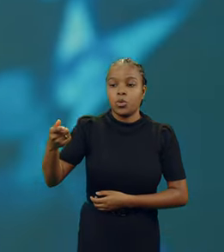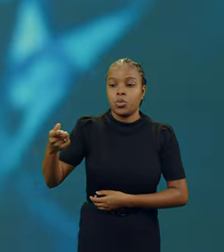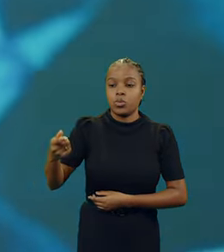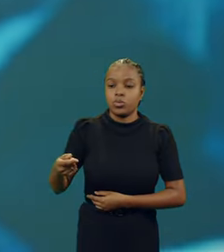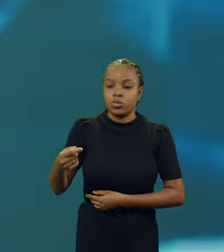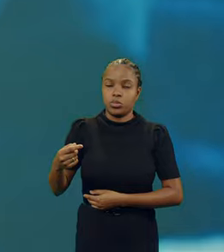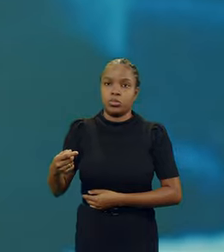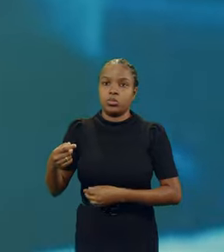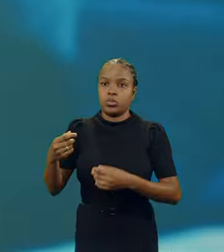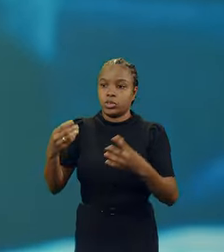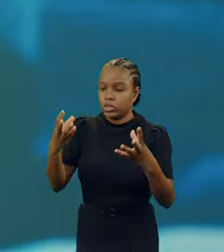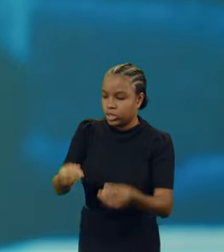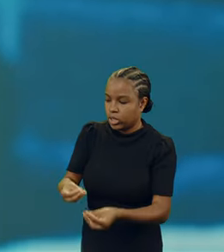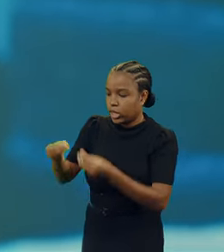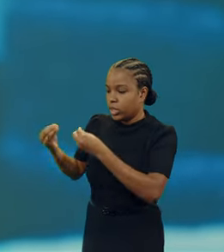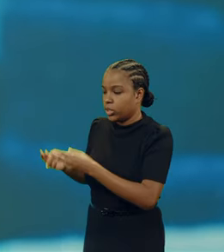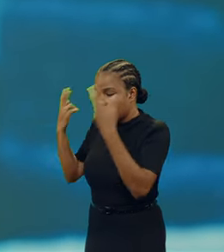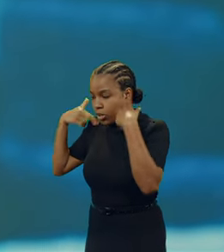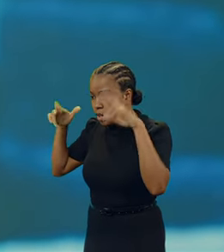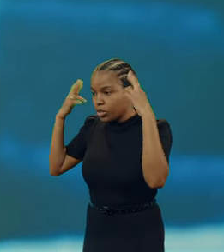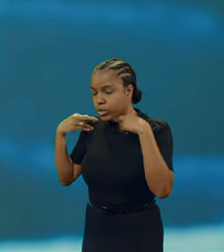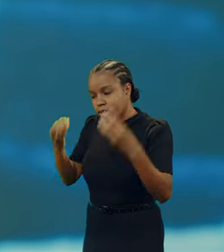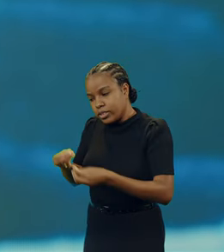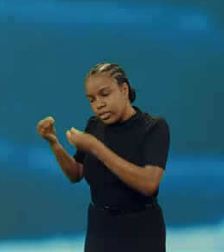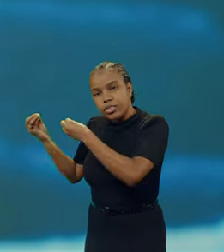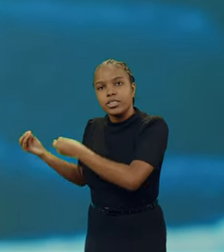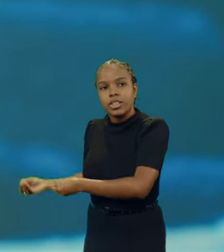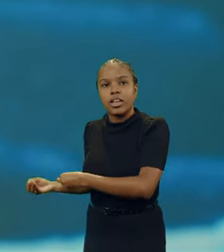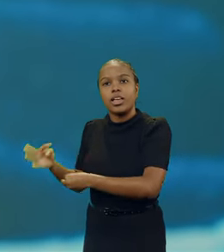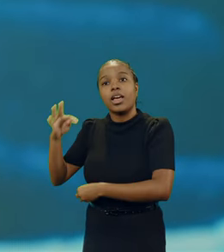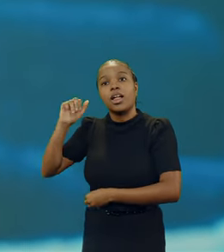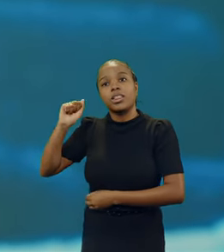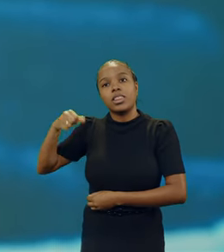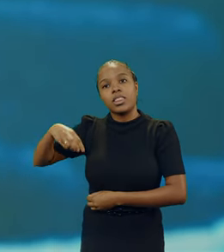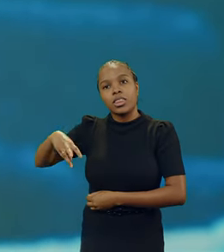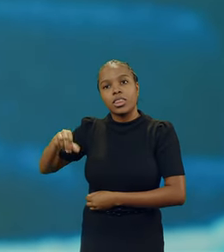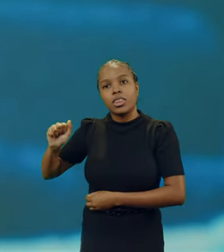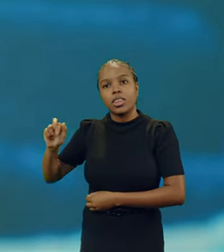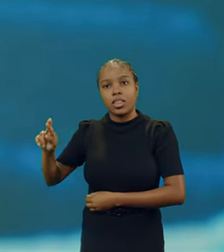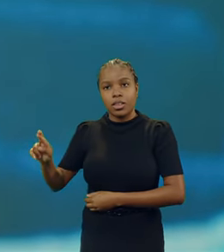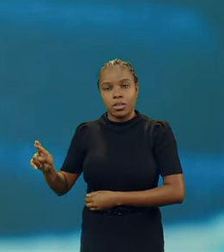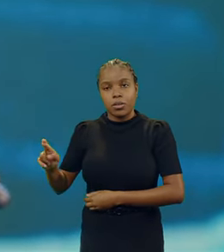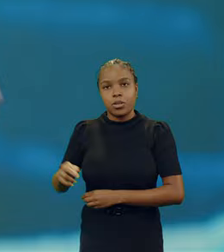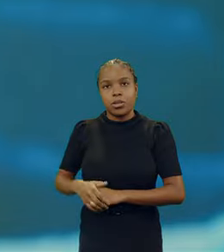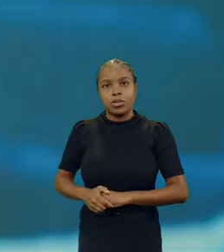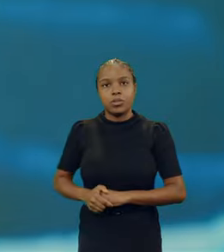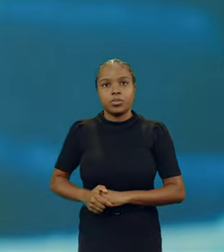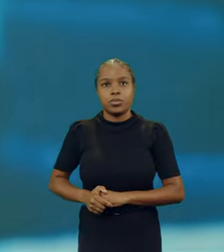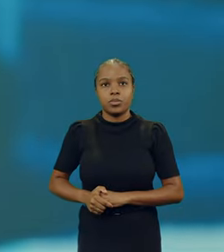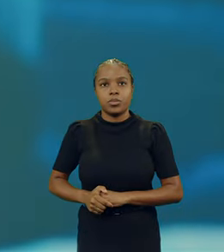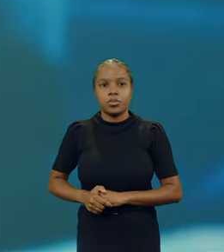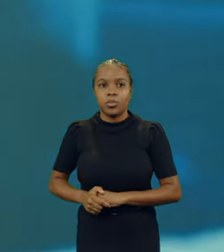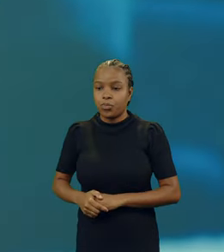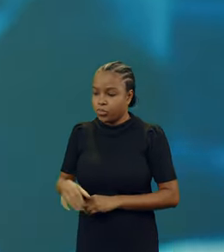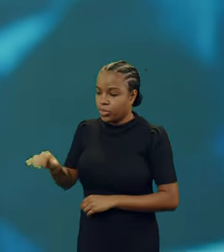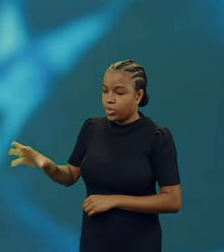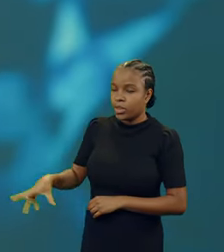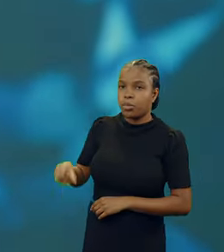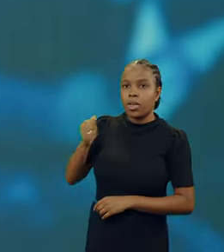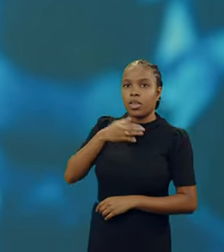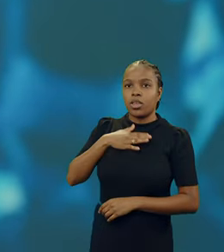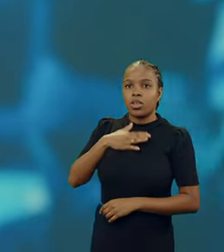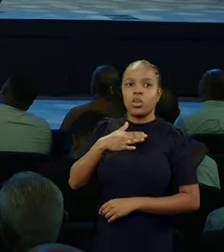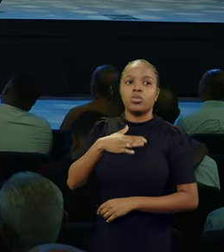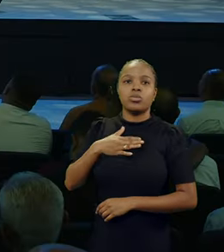do rebanho, leva para a prostituta culturais e revê os meus